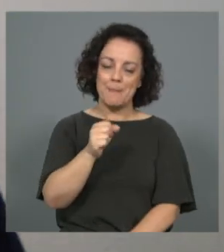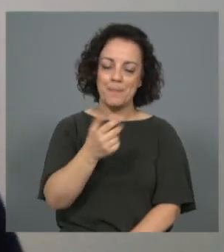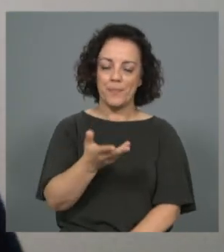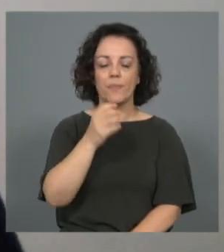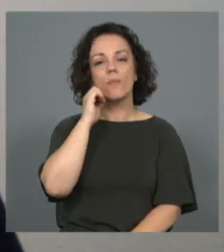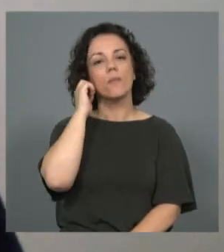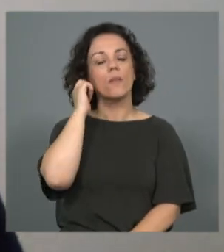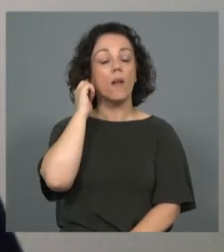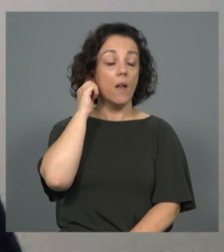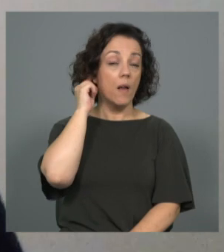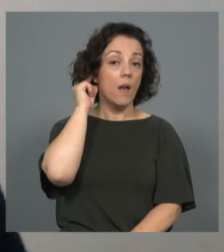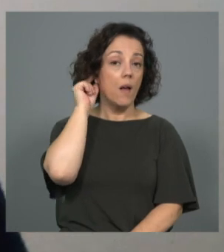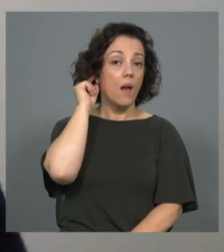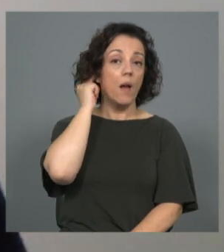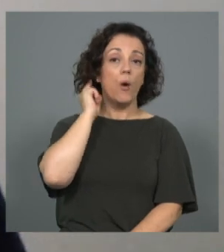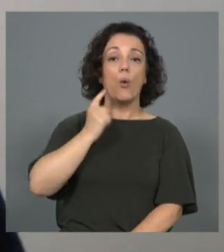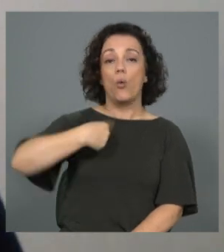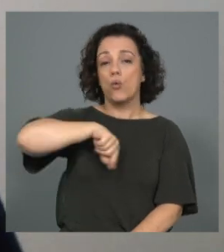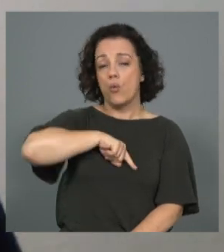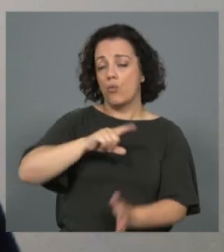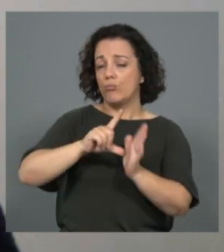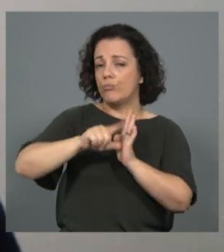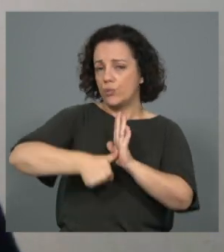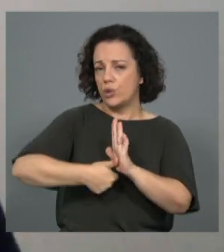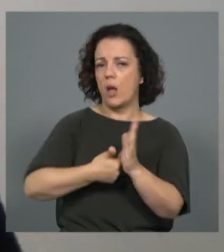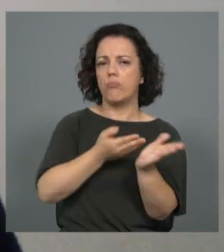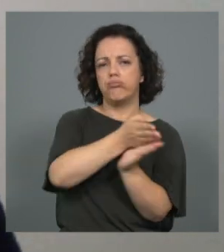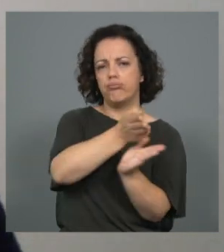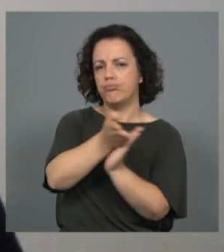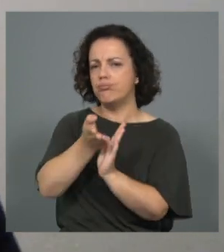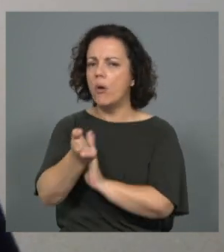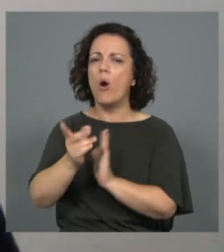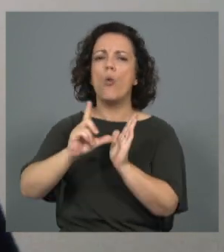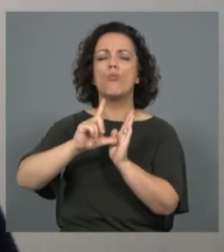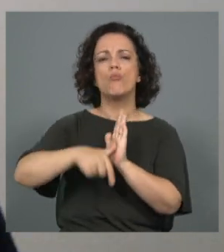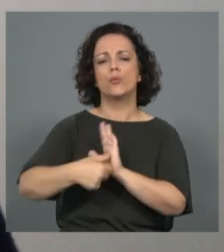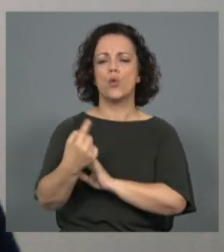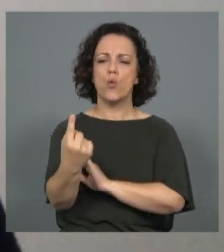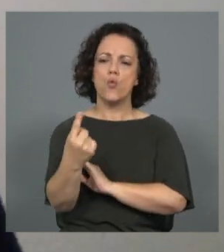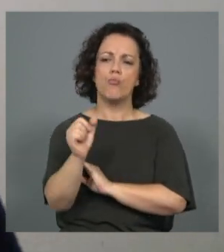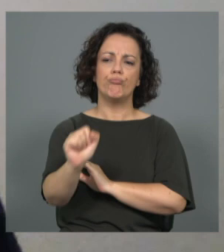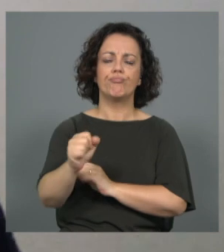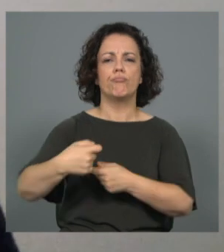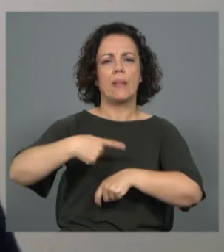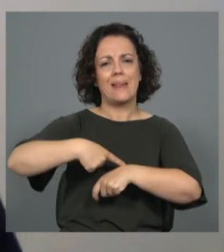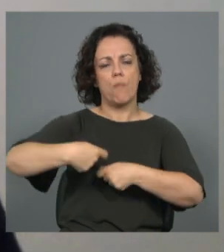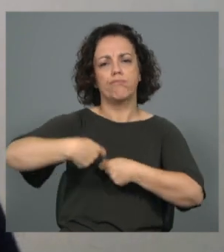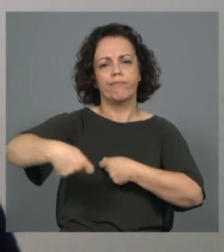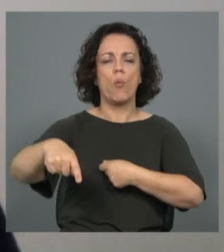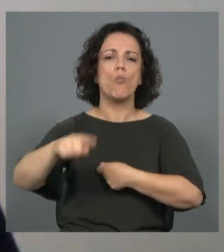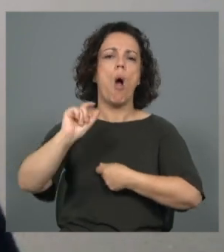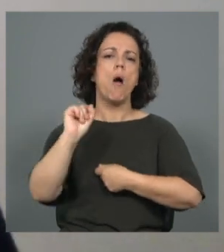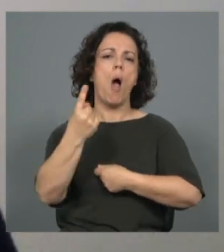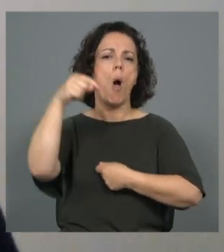nossos projetos a longo prazo, porque não é um projeto de realização rápida, mas contamos já